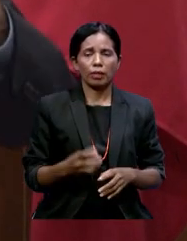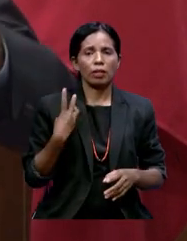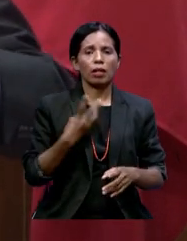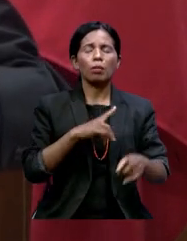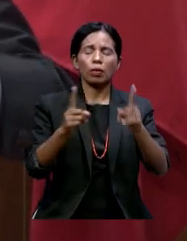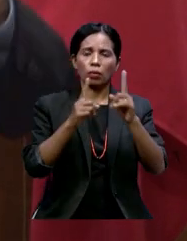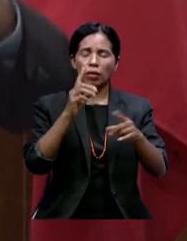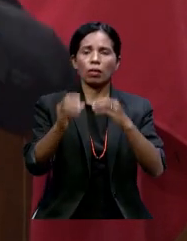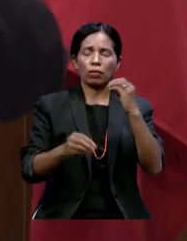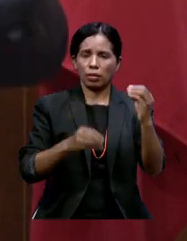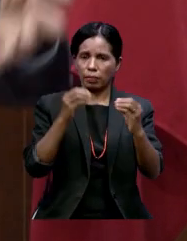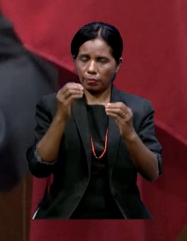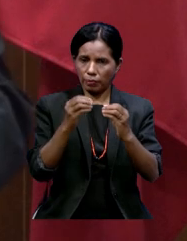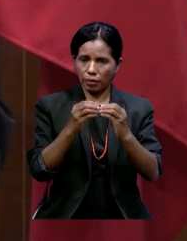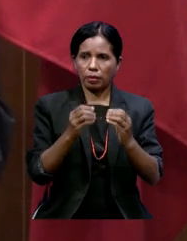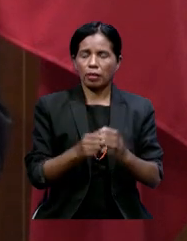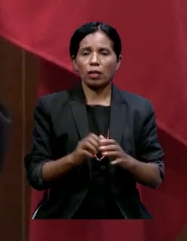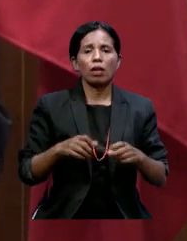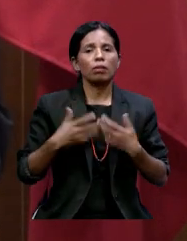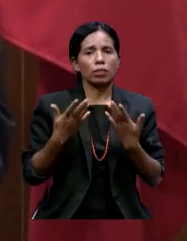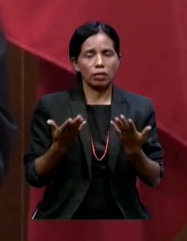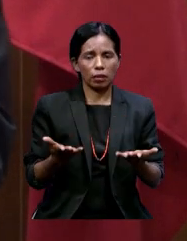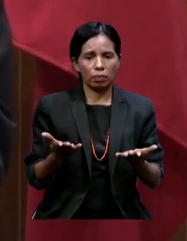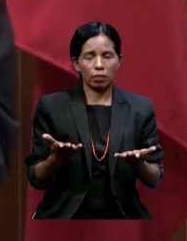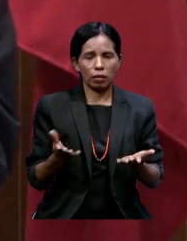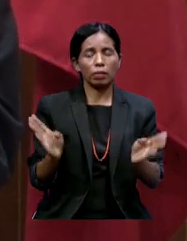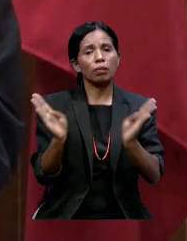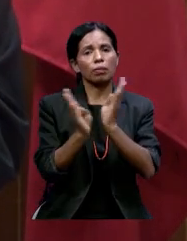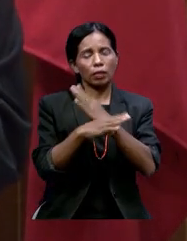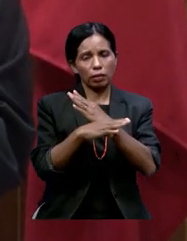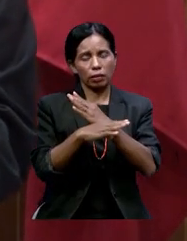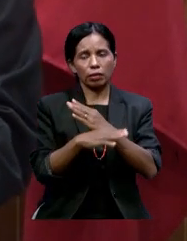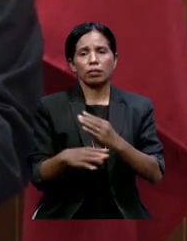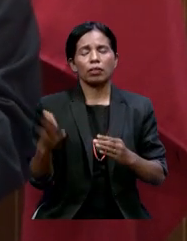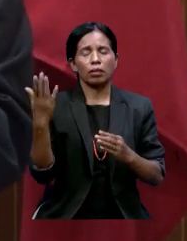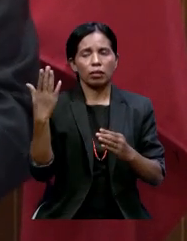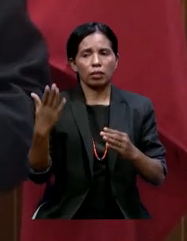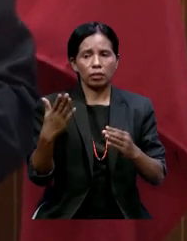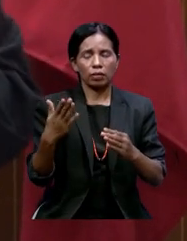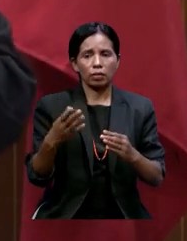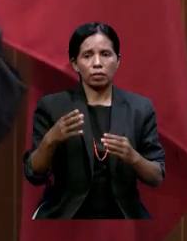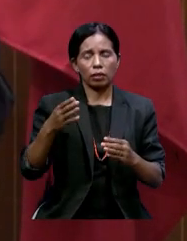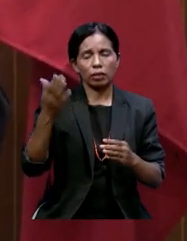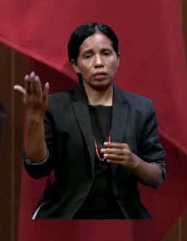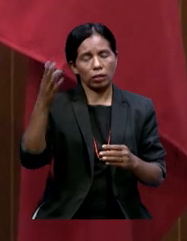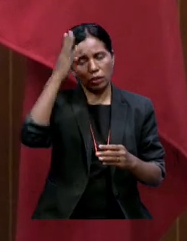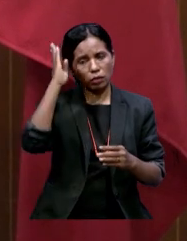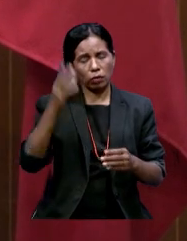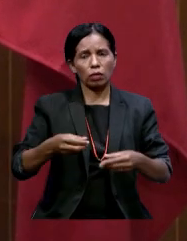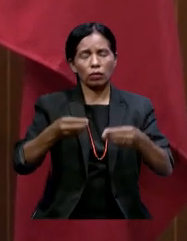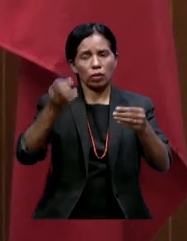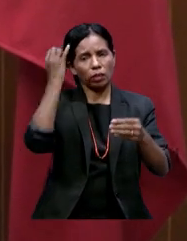pulitu oi nu sama ka tu sai nia senhor ne foi ideias